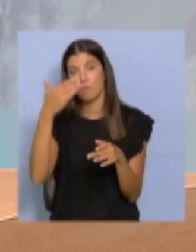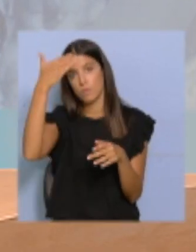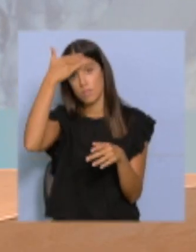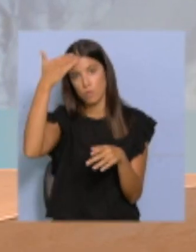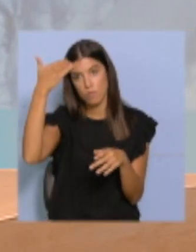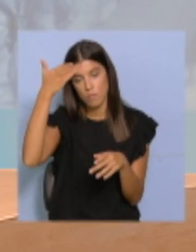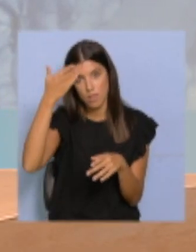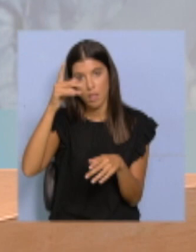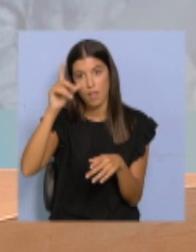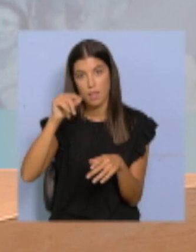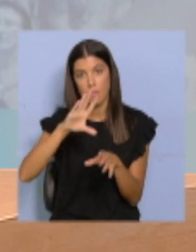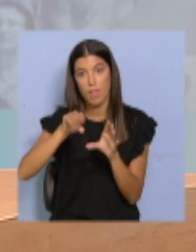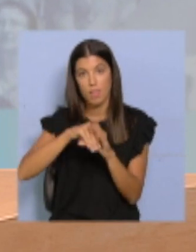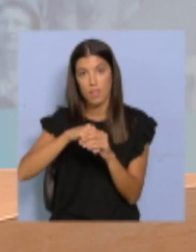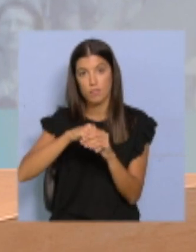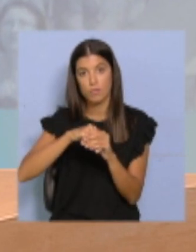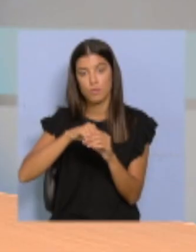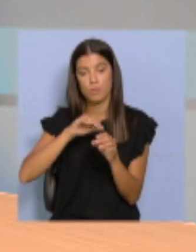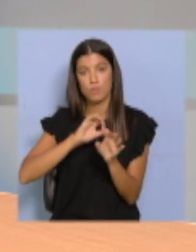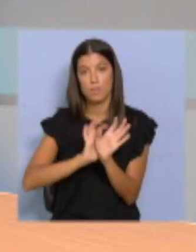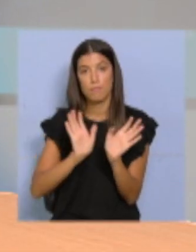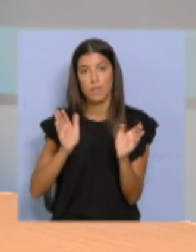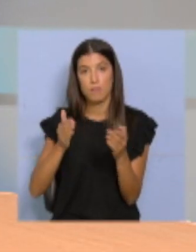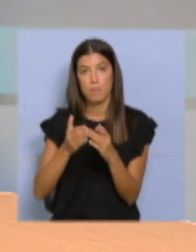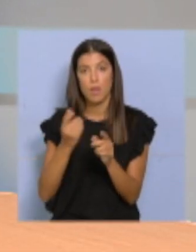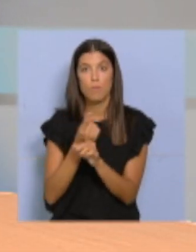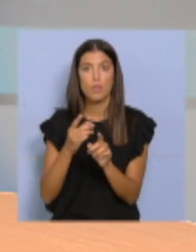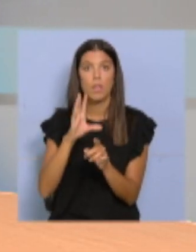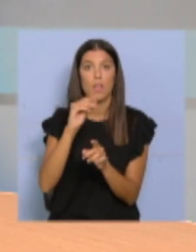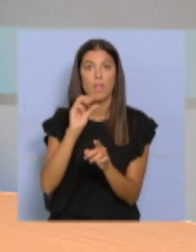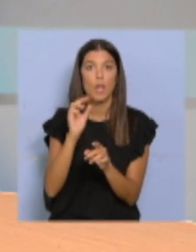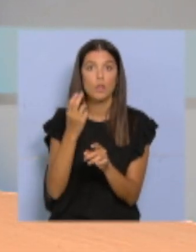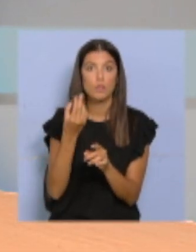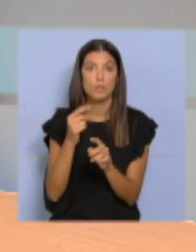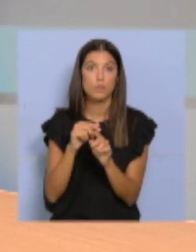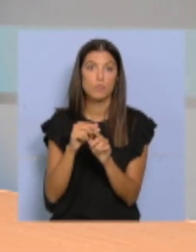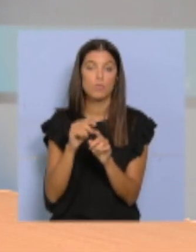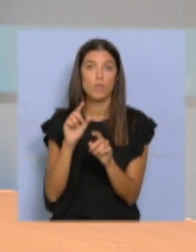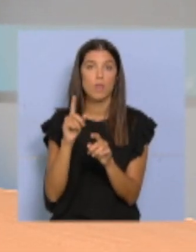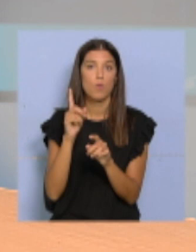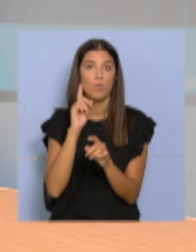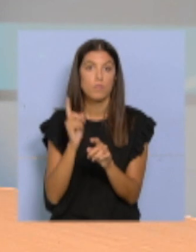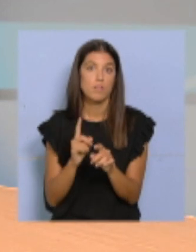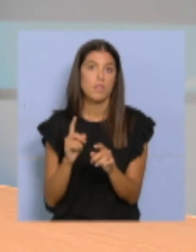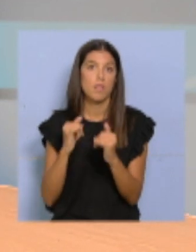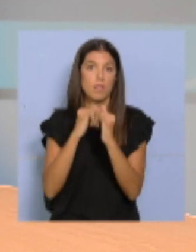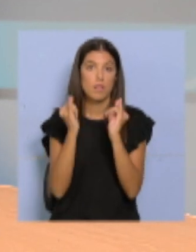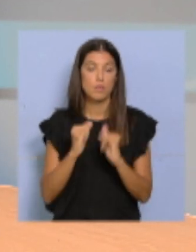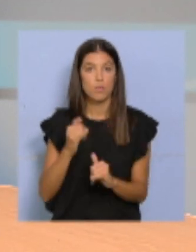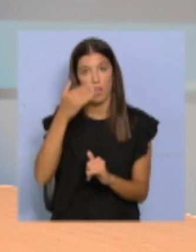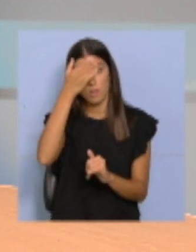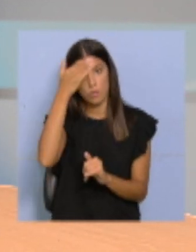também neste contexto da pandemia. Isto porque no dia 10 de outubro é o Dia Internacional da Saúde Mental, não é? Este é um